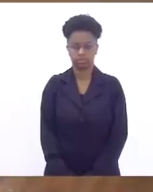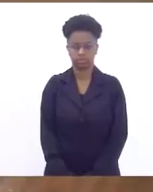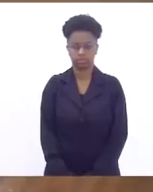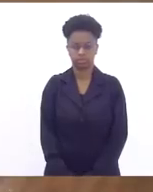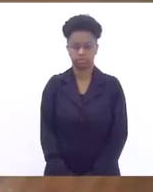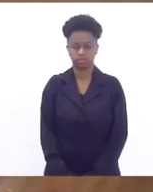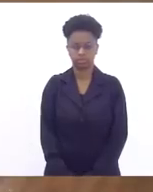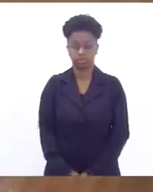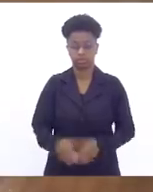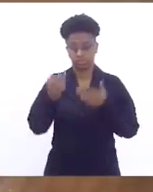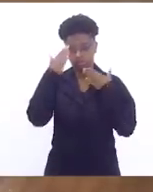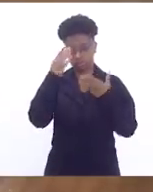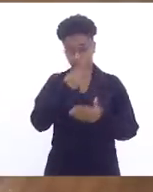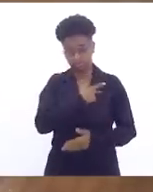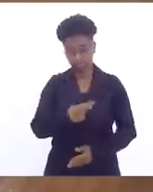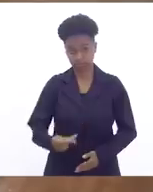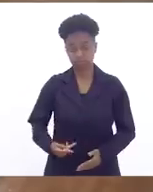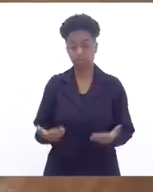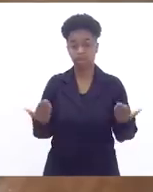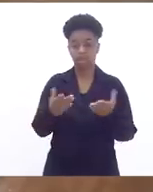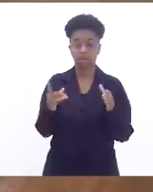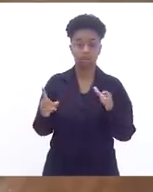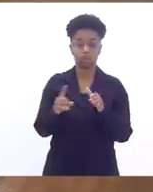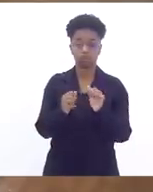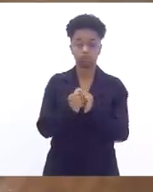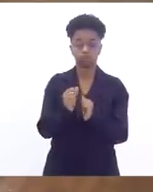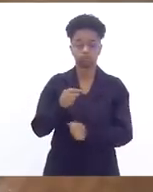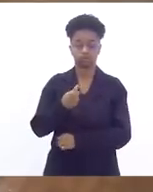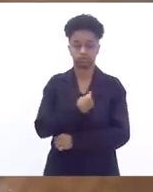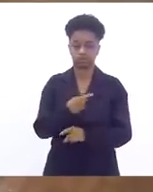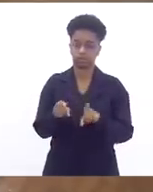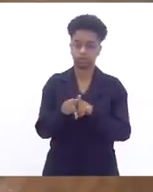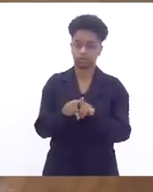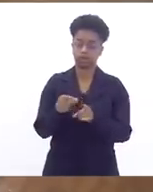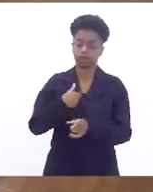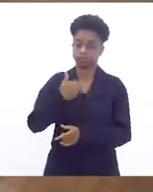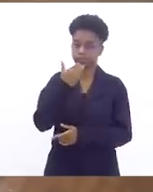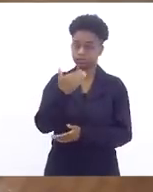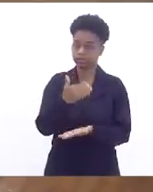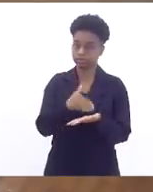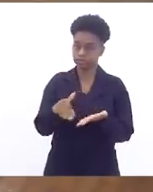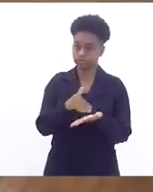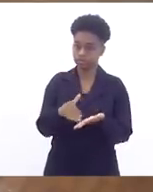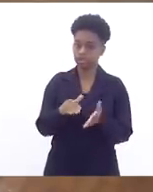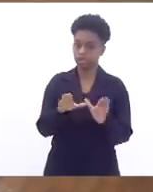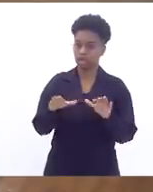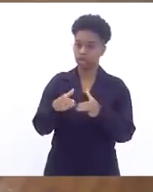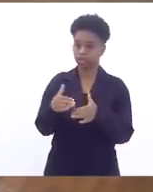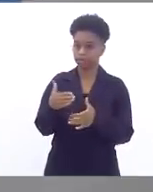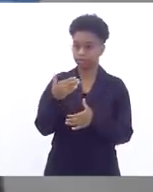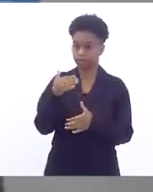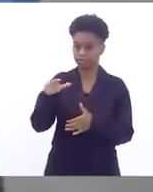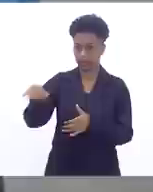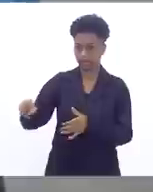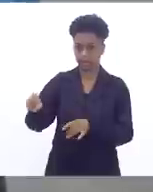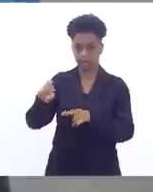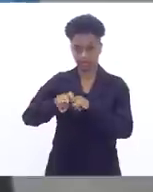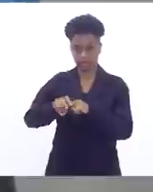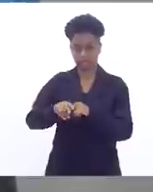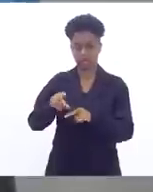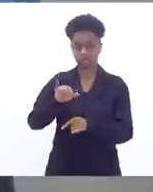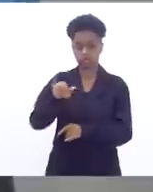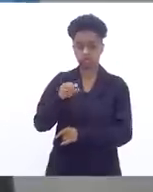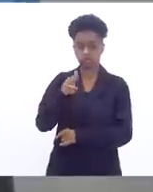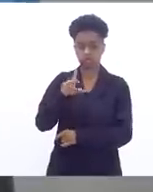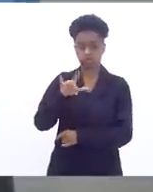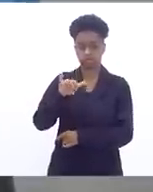já está conosco também queria que a secretária da comissão providenciasse uma cadeira a Doutora Juliana Lins